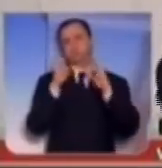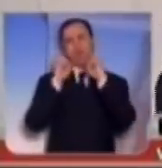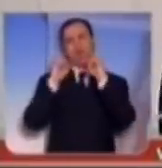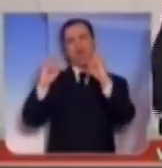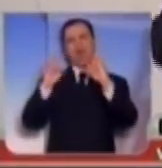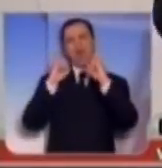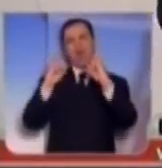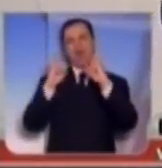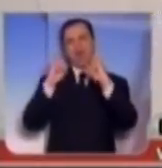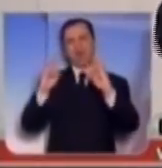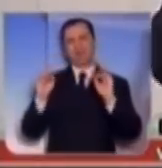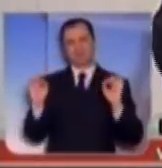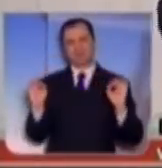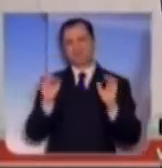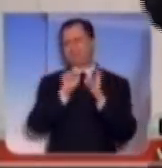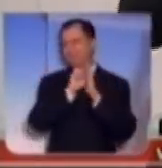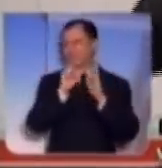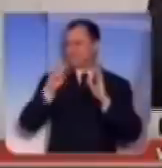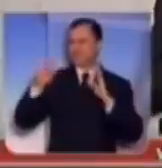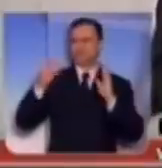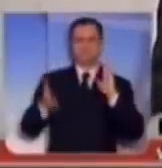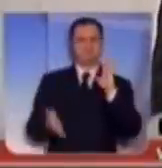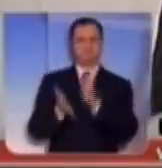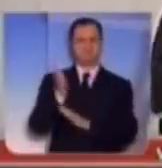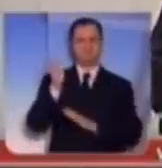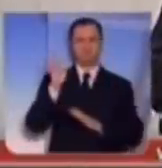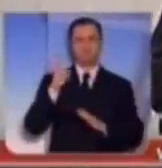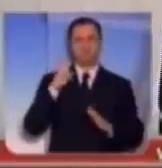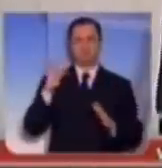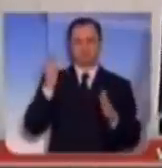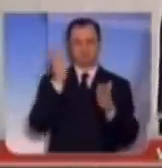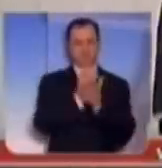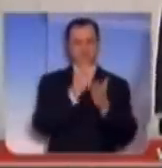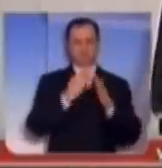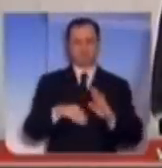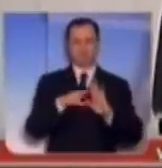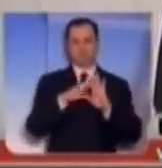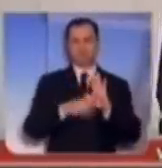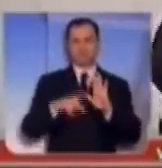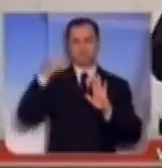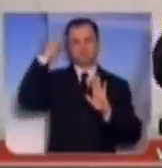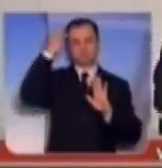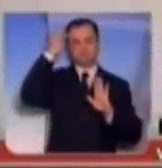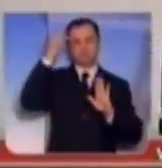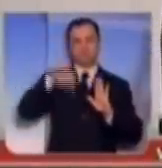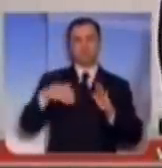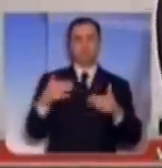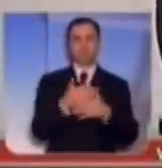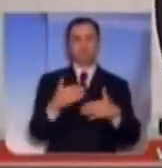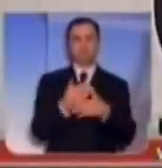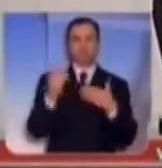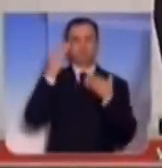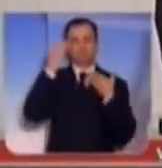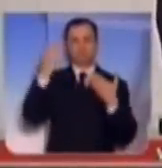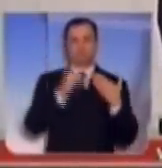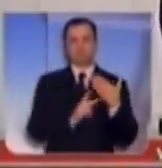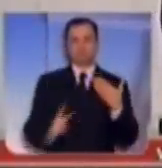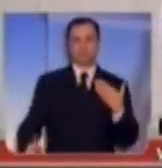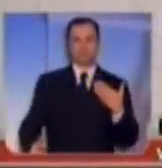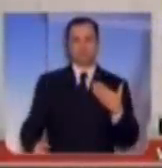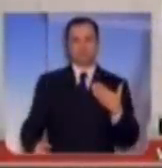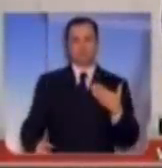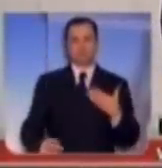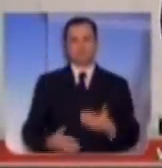fora Calegari, que está destruindo a carreira do magistério paulistano aqui da capital. Muito obrigado, senhor